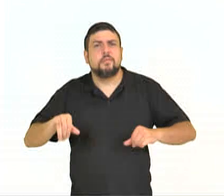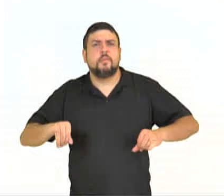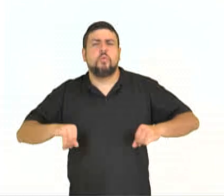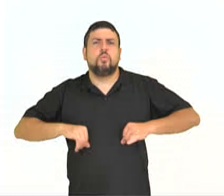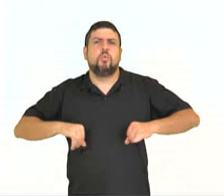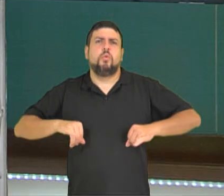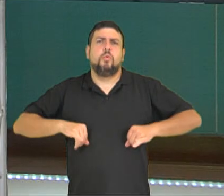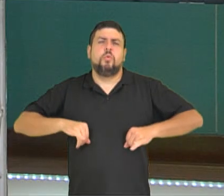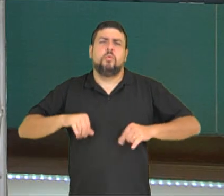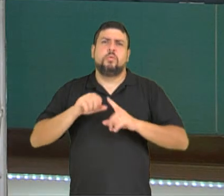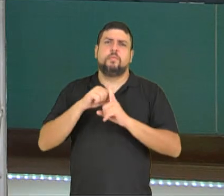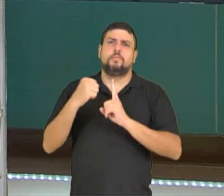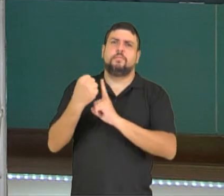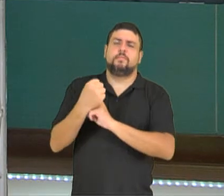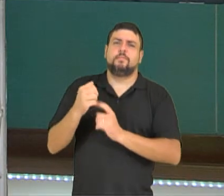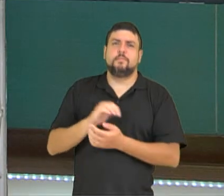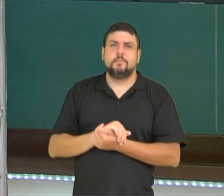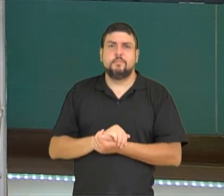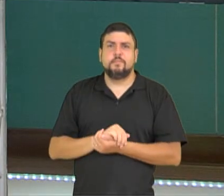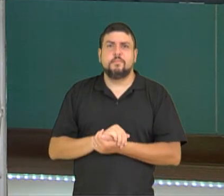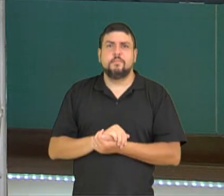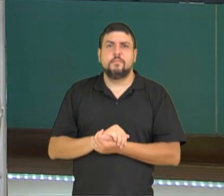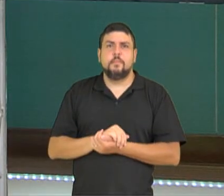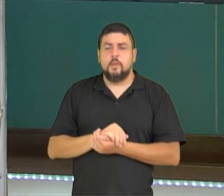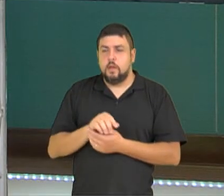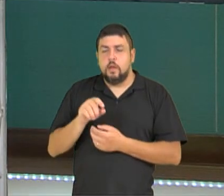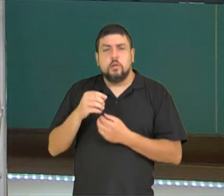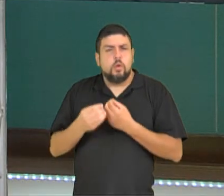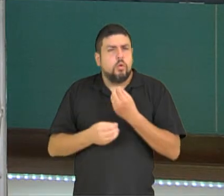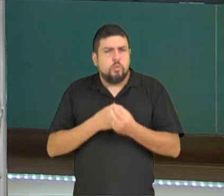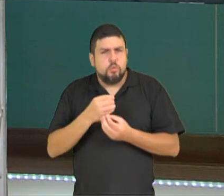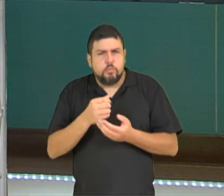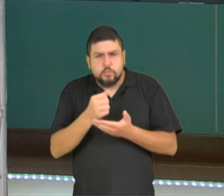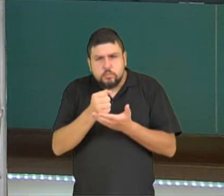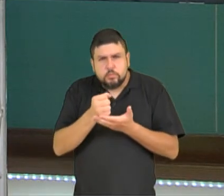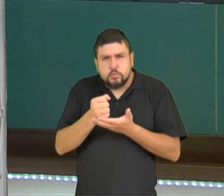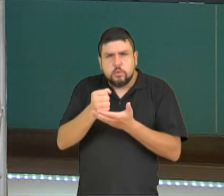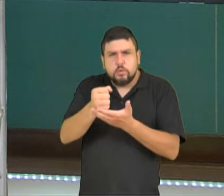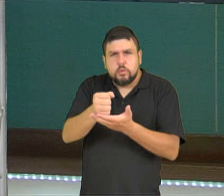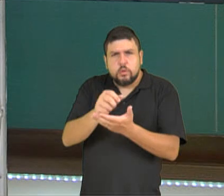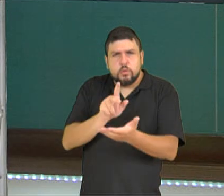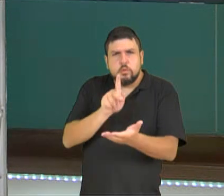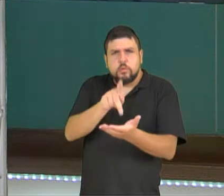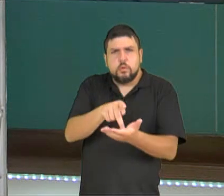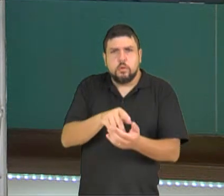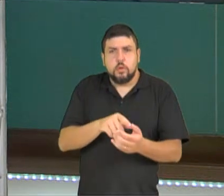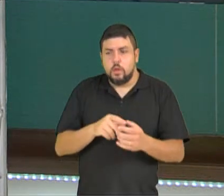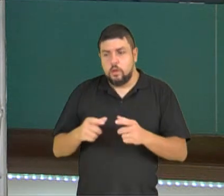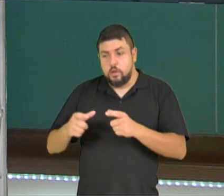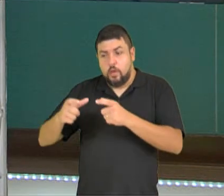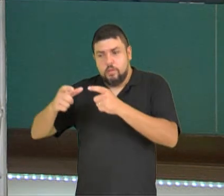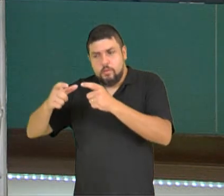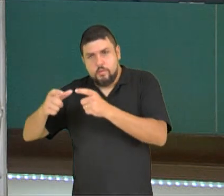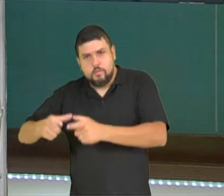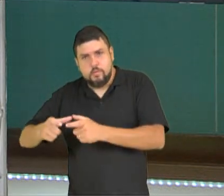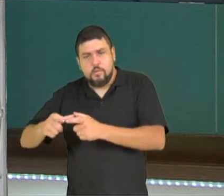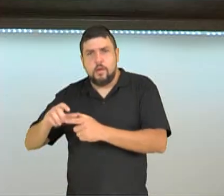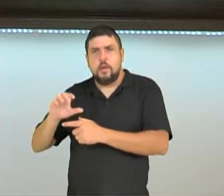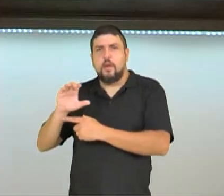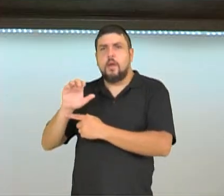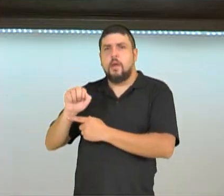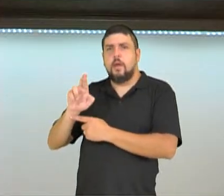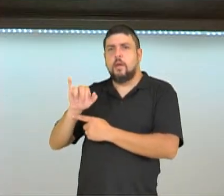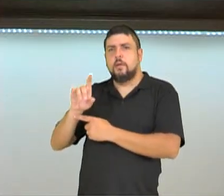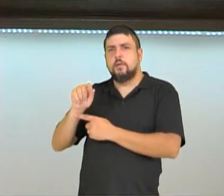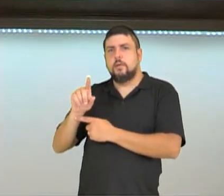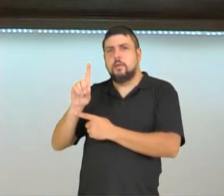vulnerabilidade social. O que podemos fazer para ajudar quem precisa? Fazer doações a instituições de caridade.